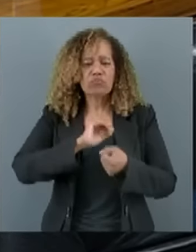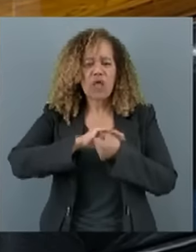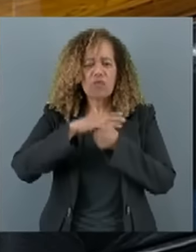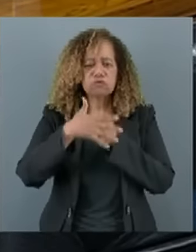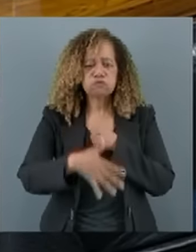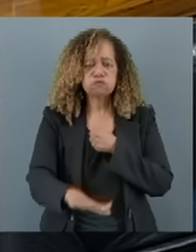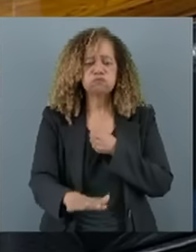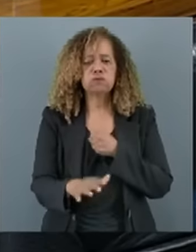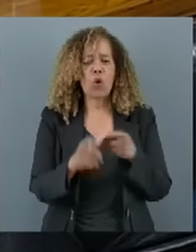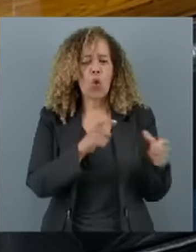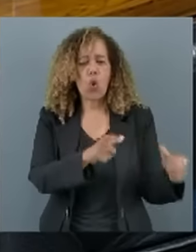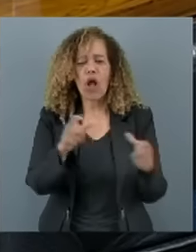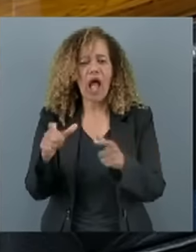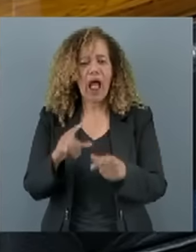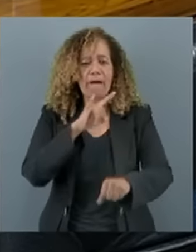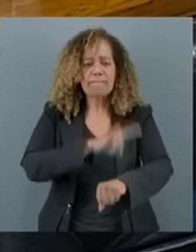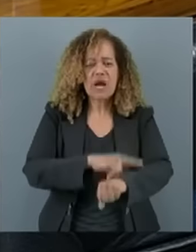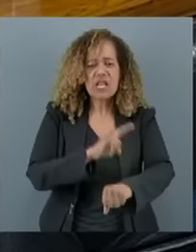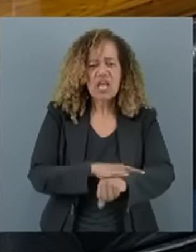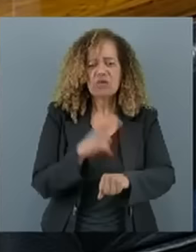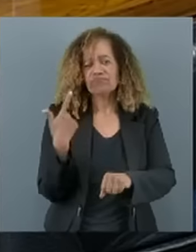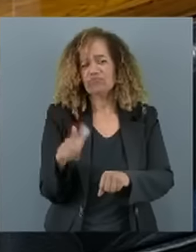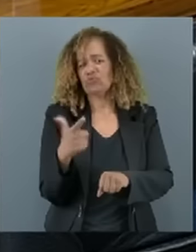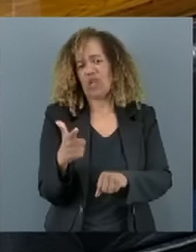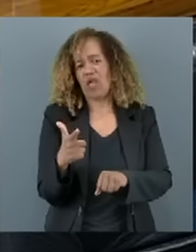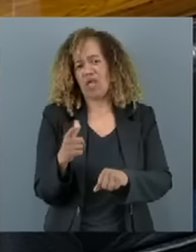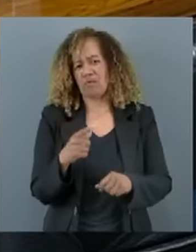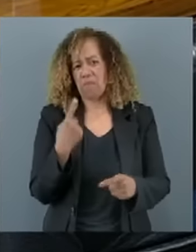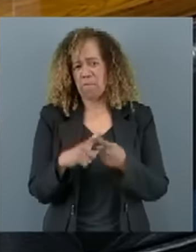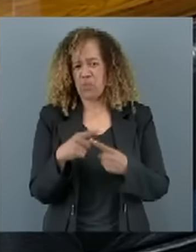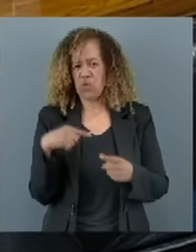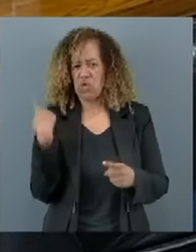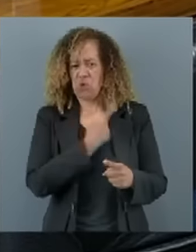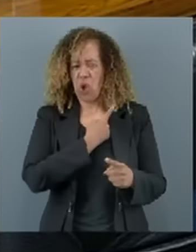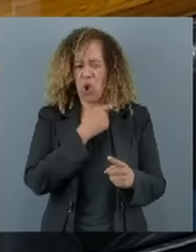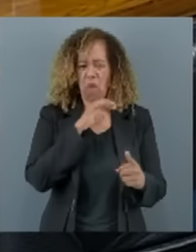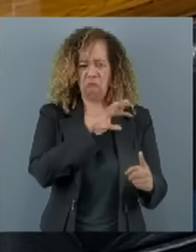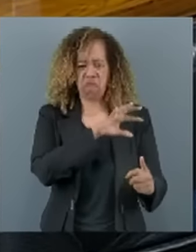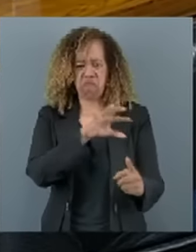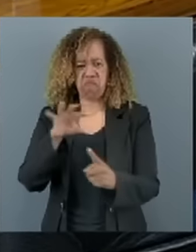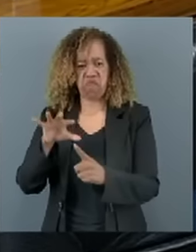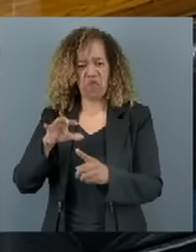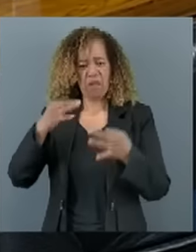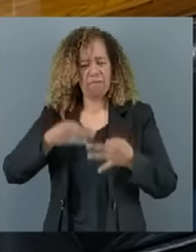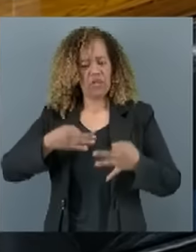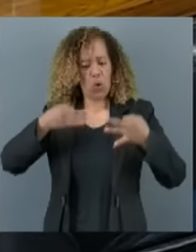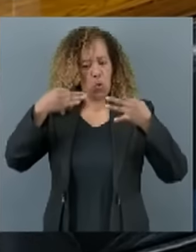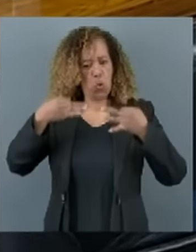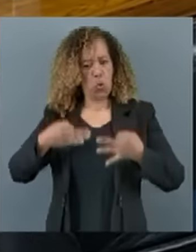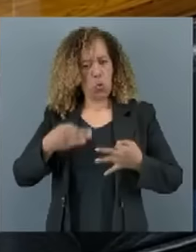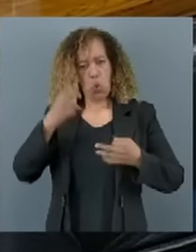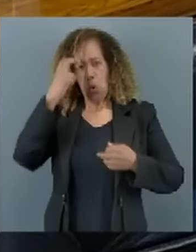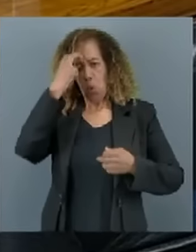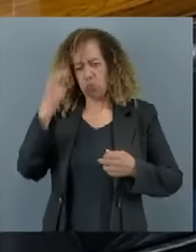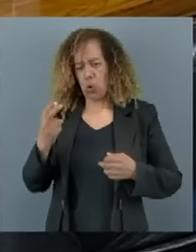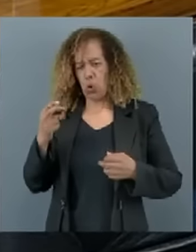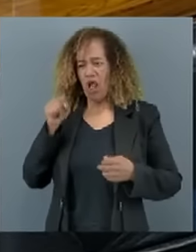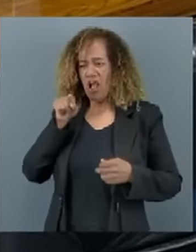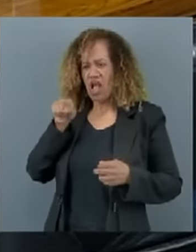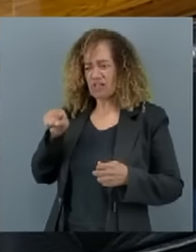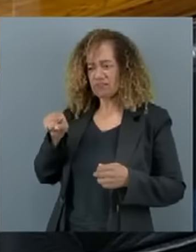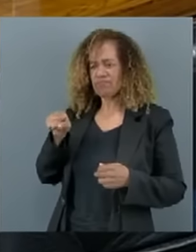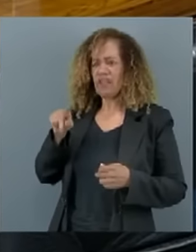por eu não tenho saneamento porque nos foi imputado de que nós temos que manter a nossa cultura enquanto a senhora